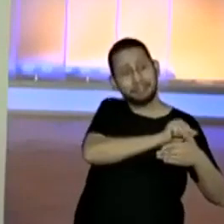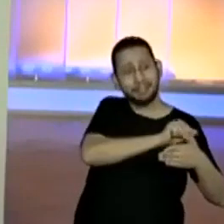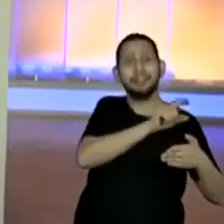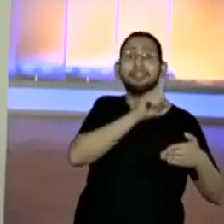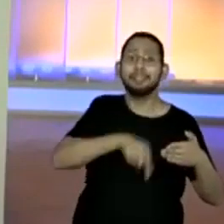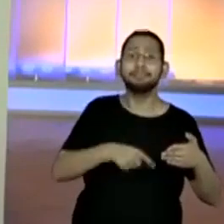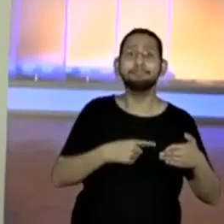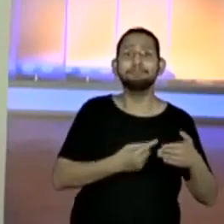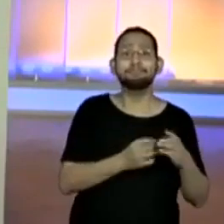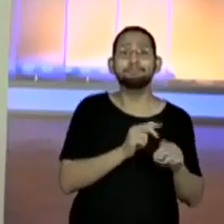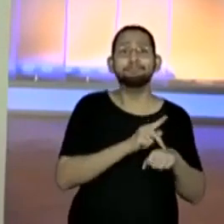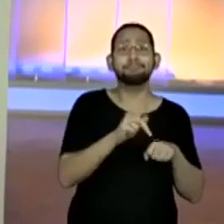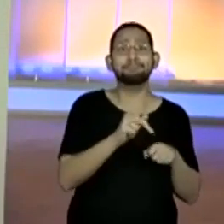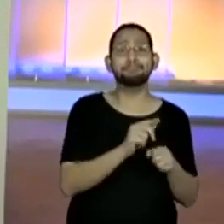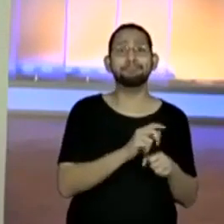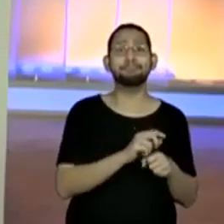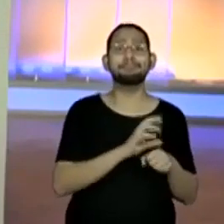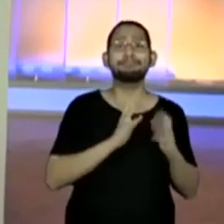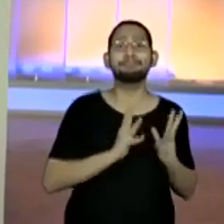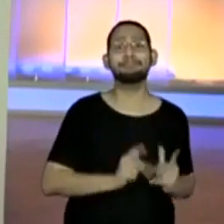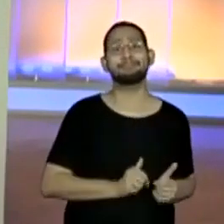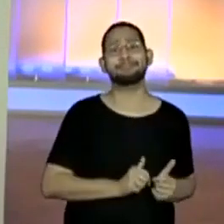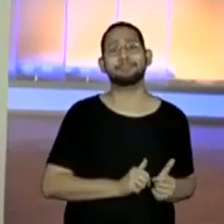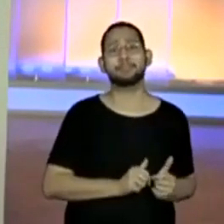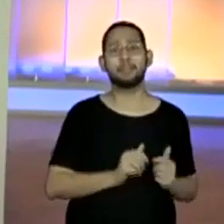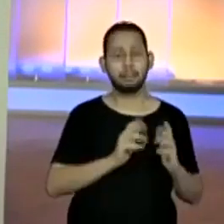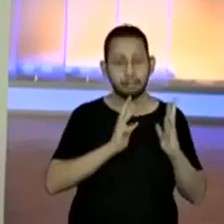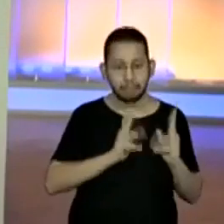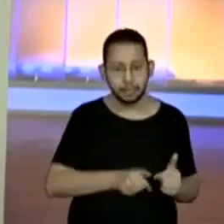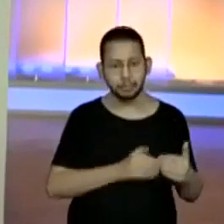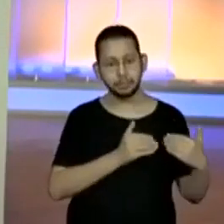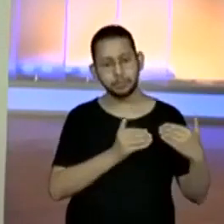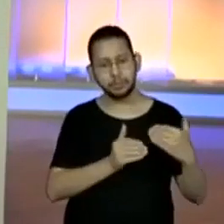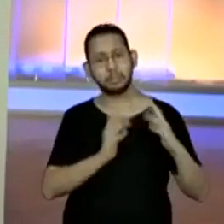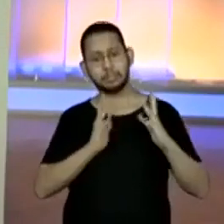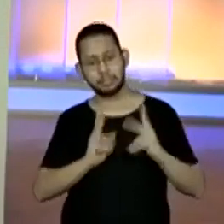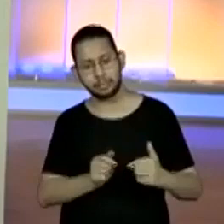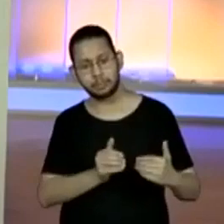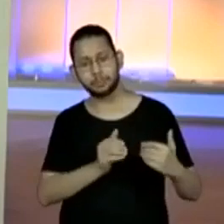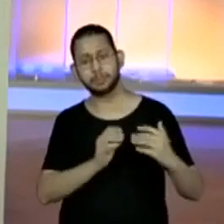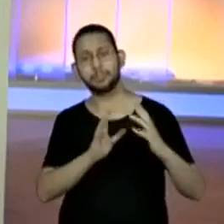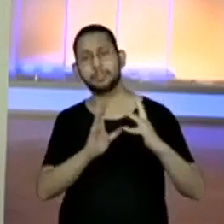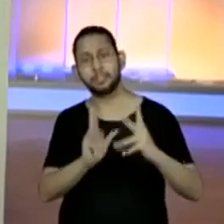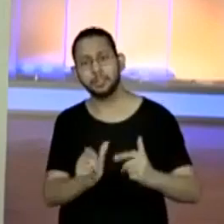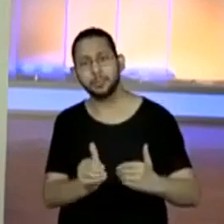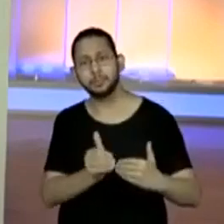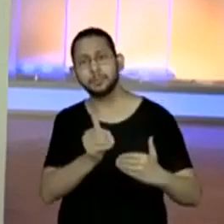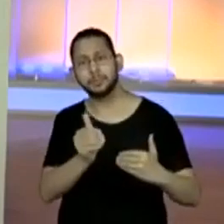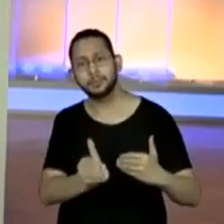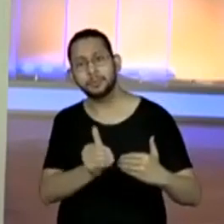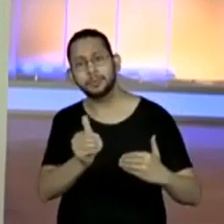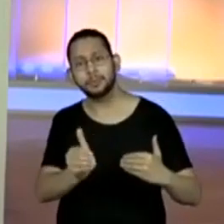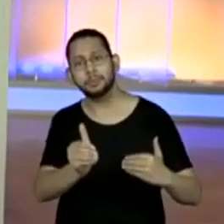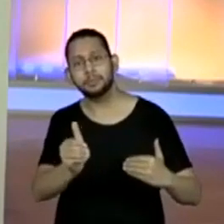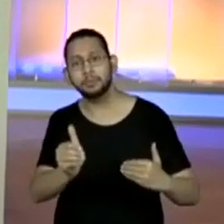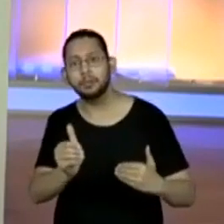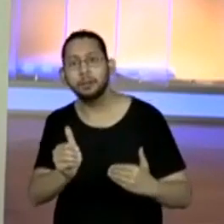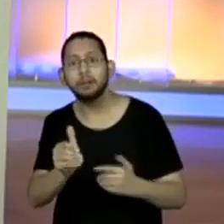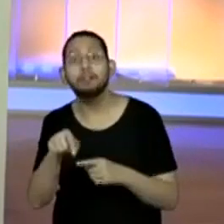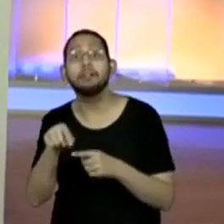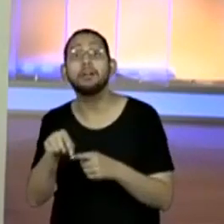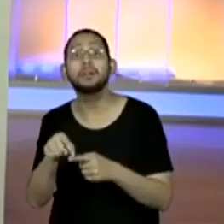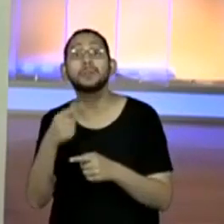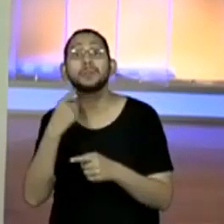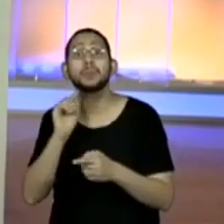longo trecho dele, ele ainda está limpo. Ele vai começar a ficar bem sujo e ter essa característica que, infelizmente, nem o rio gosta